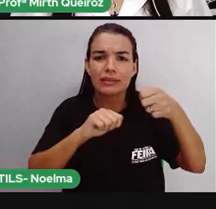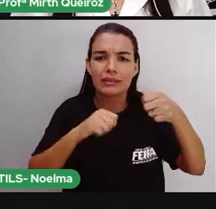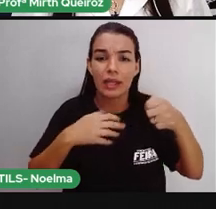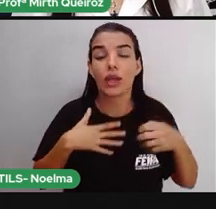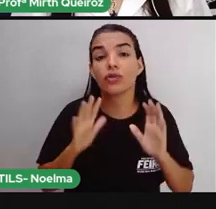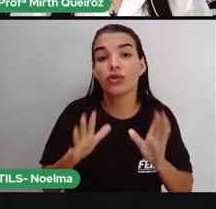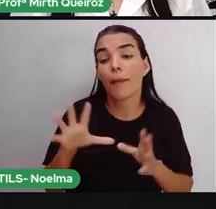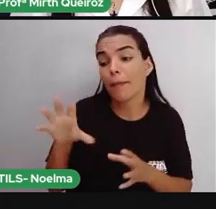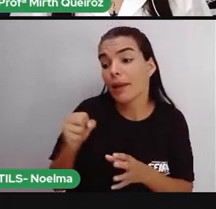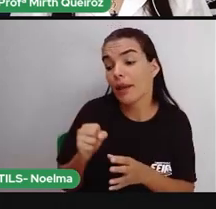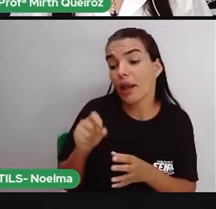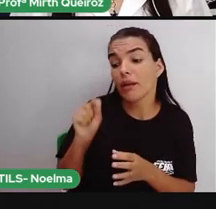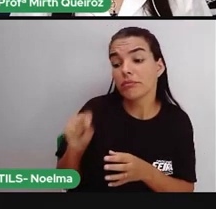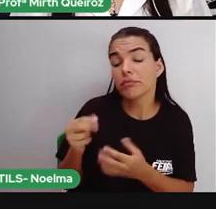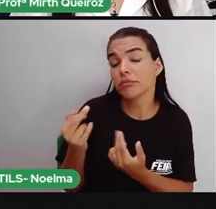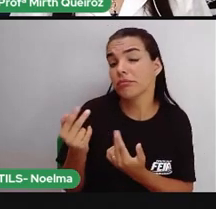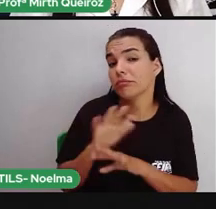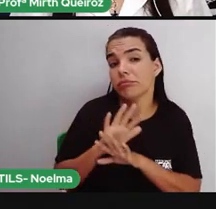peguei assim.